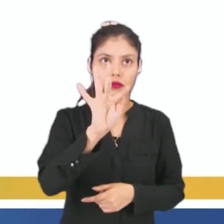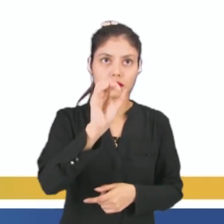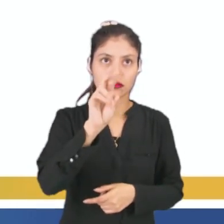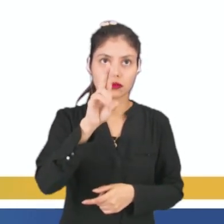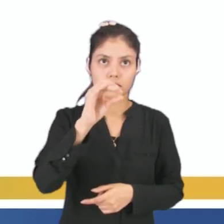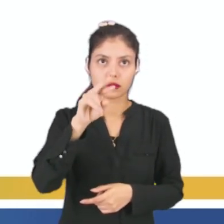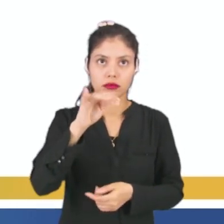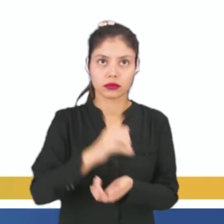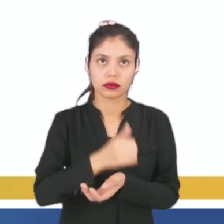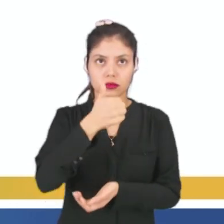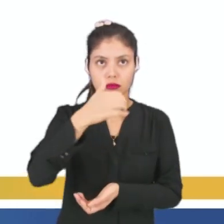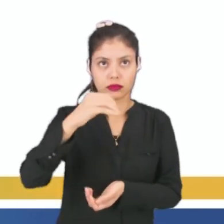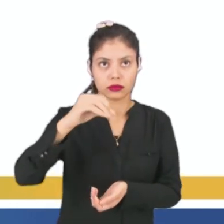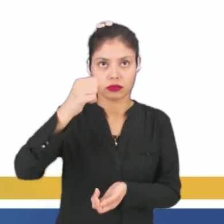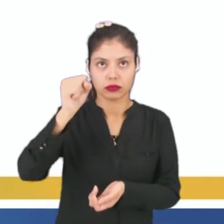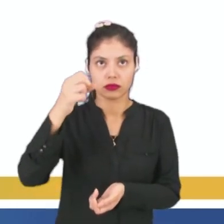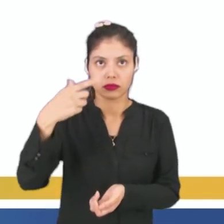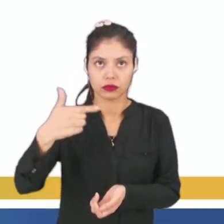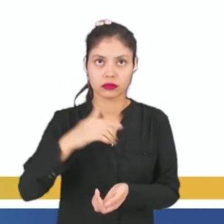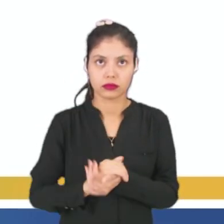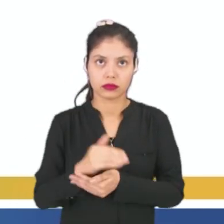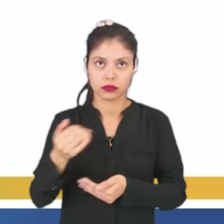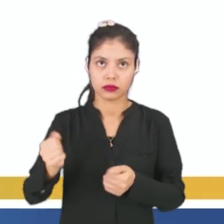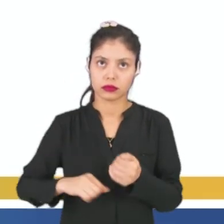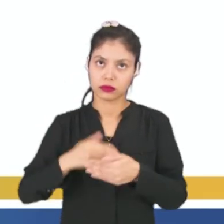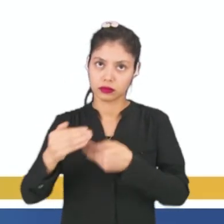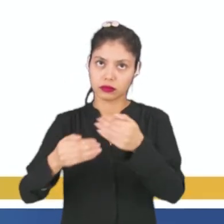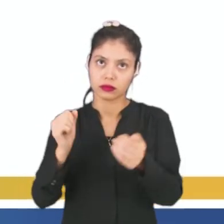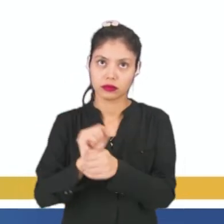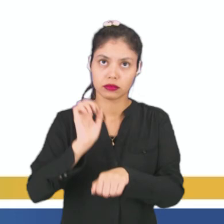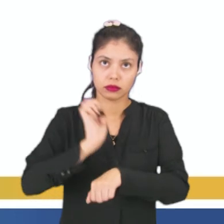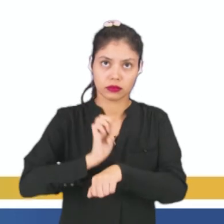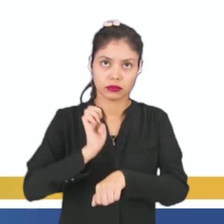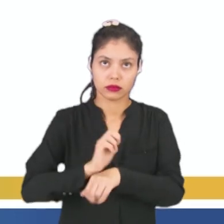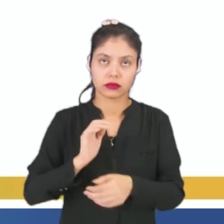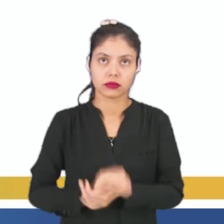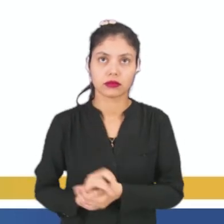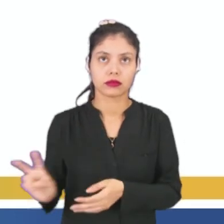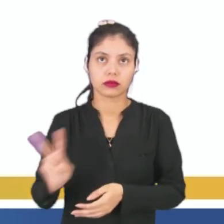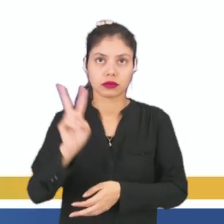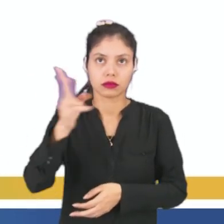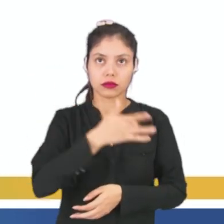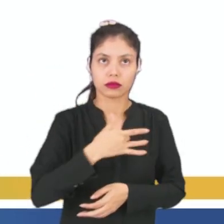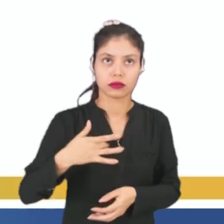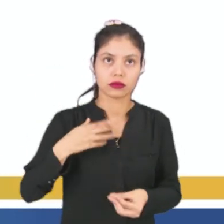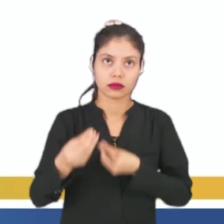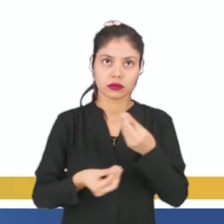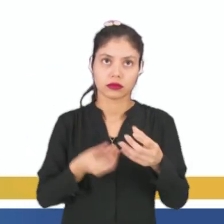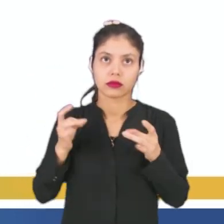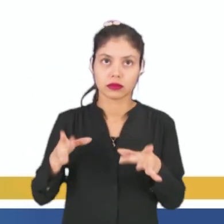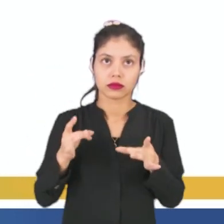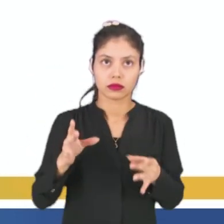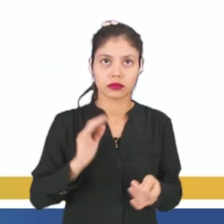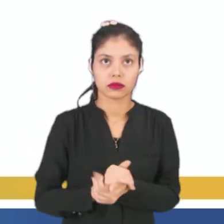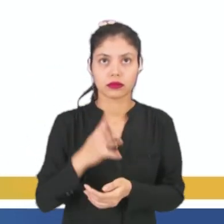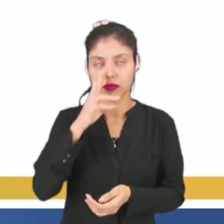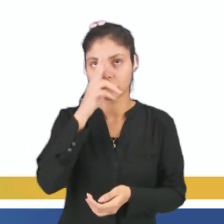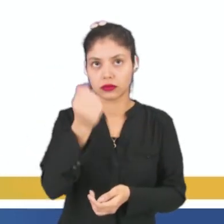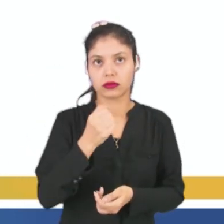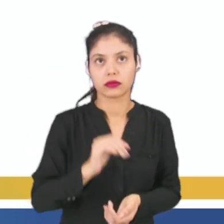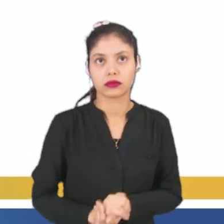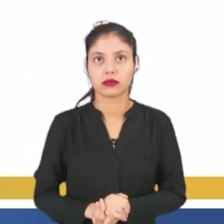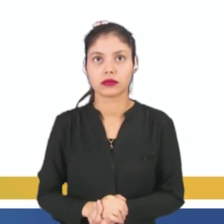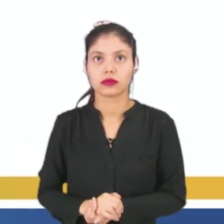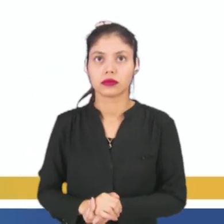de 1982, ele fala que a evolução do Estado valorizou a saúde como forma comercial, fonte de poder e riqueza